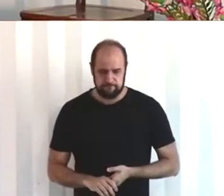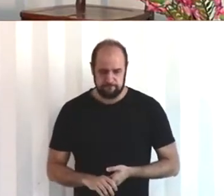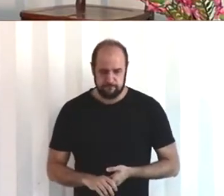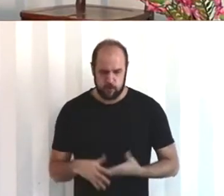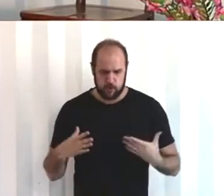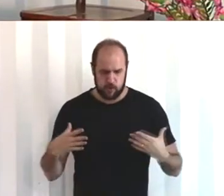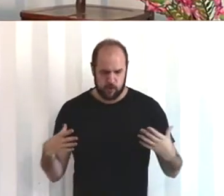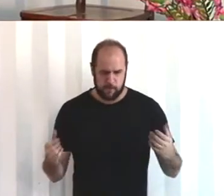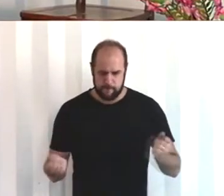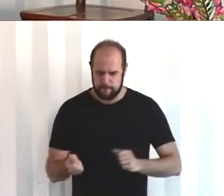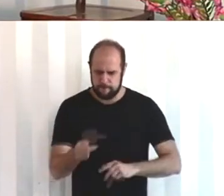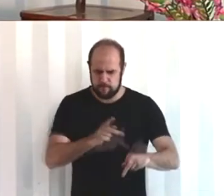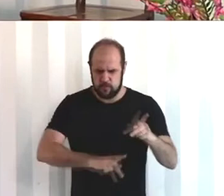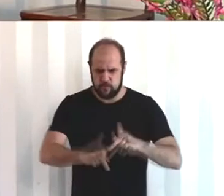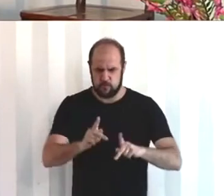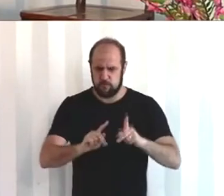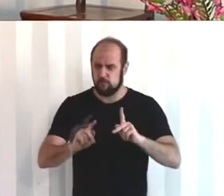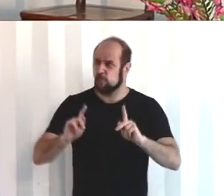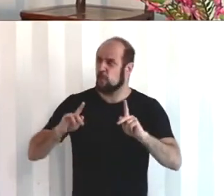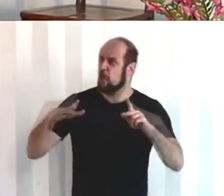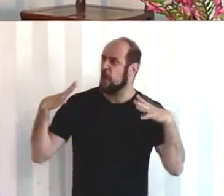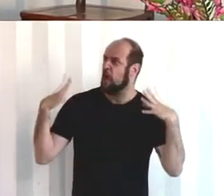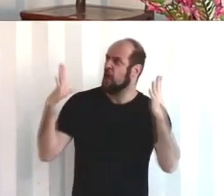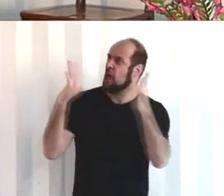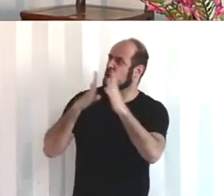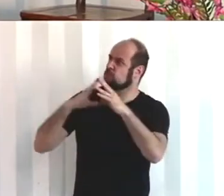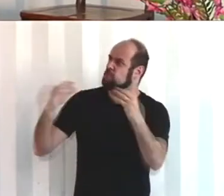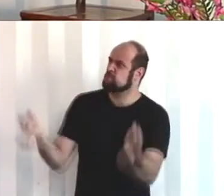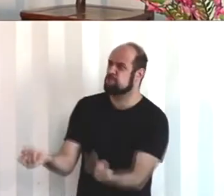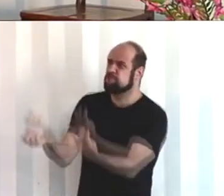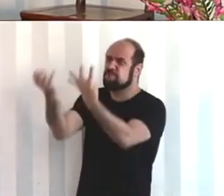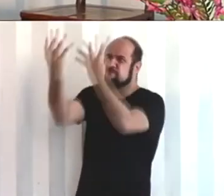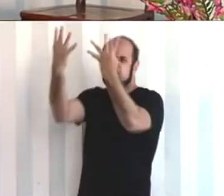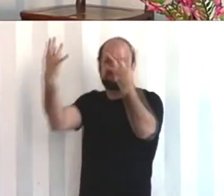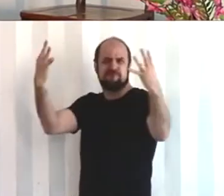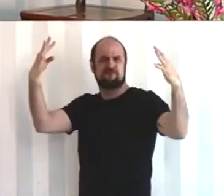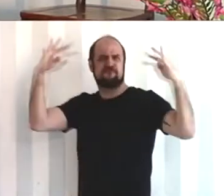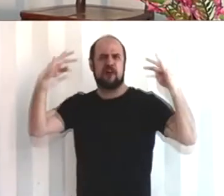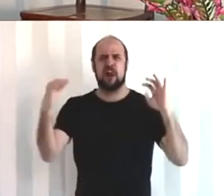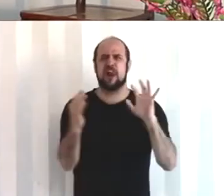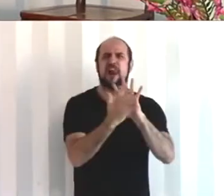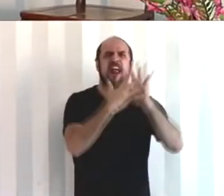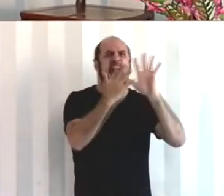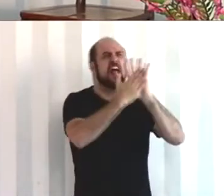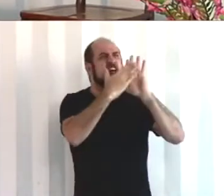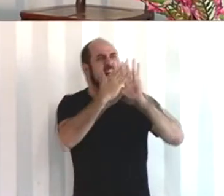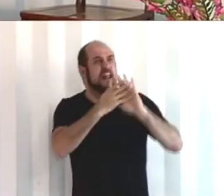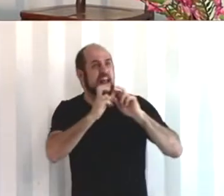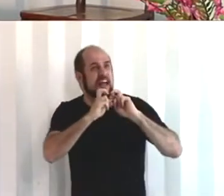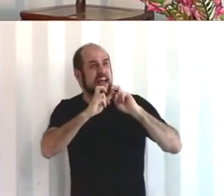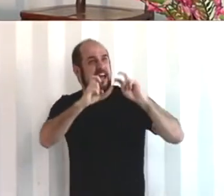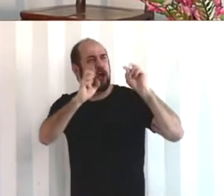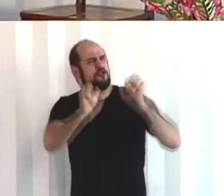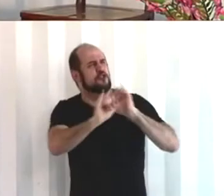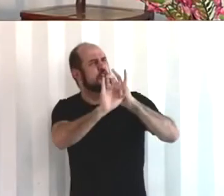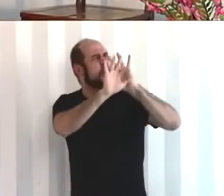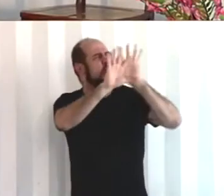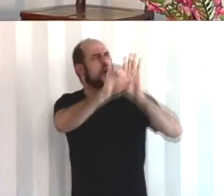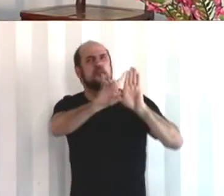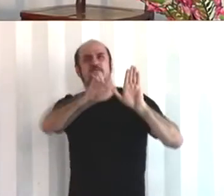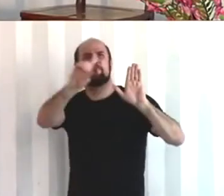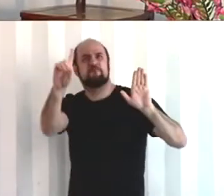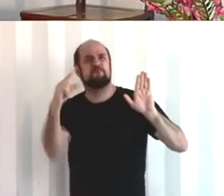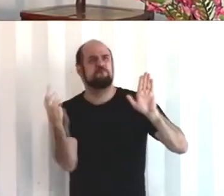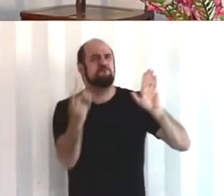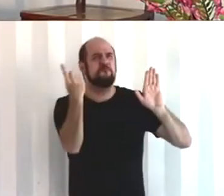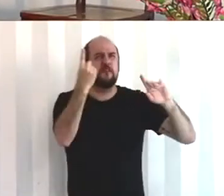uma multidão da milícia celestial, louvando a Deus e dizendo: glória a Deus nas maiores